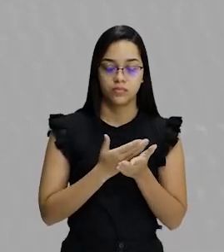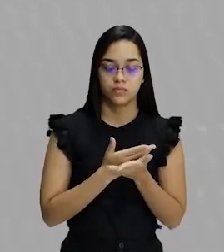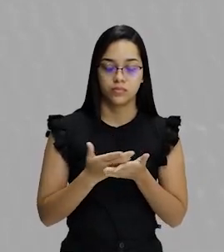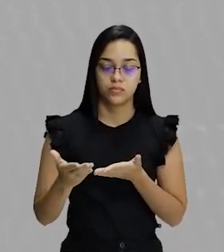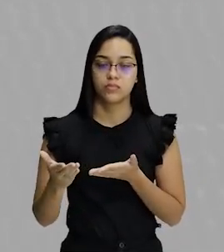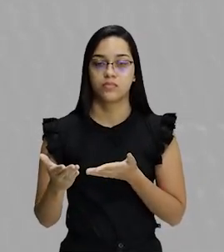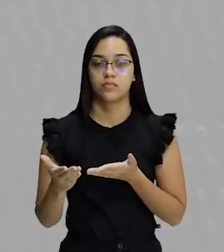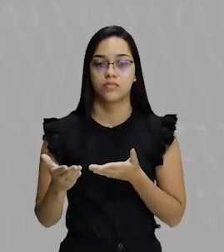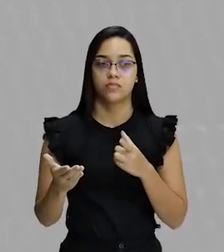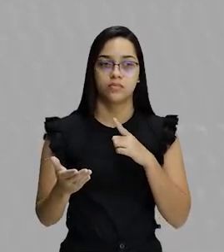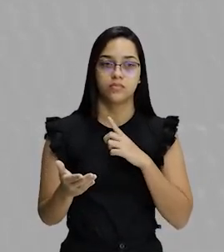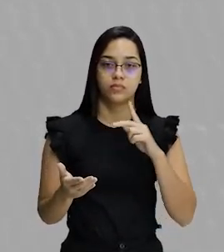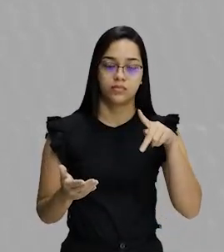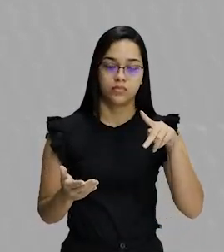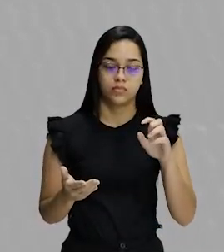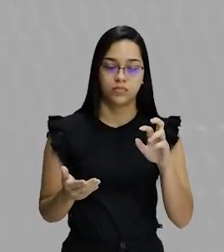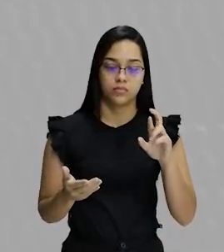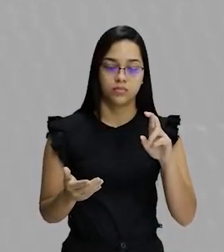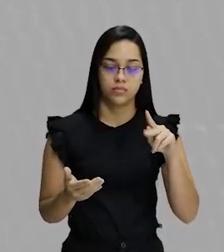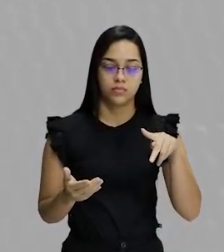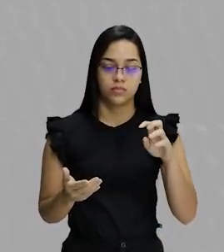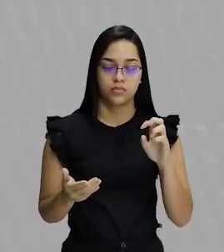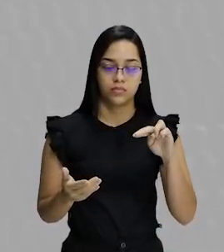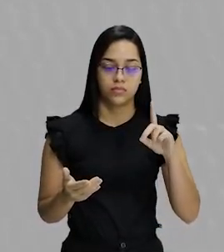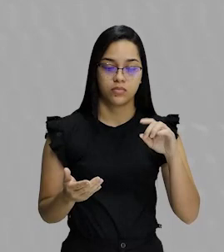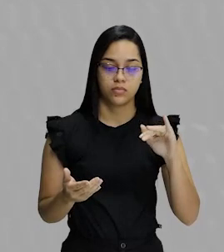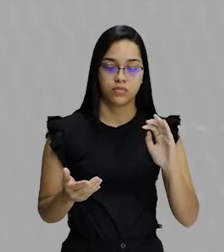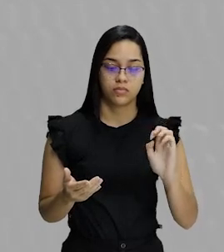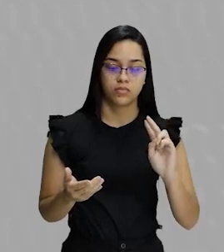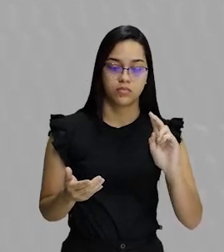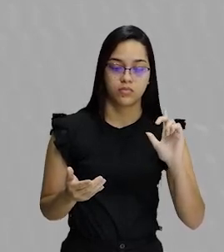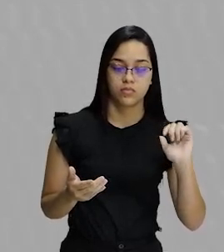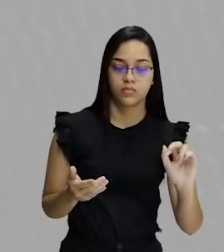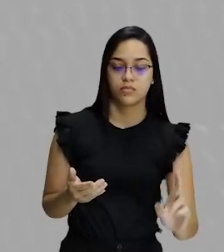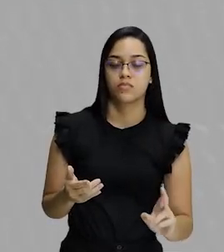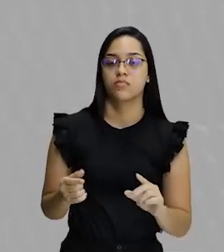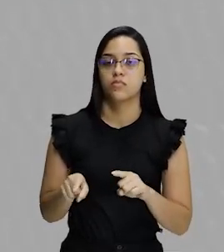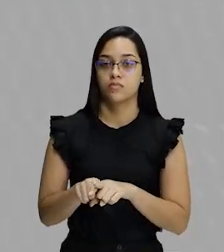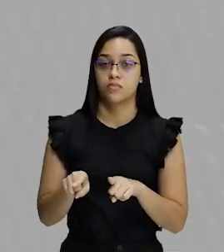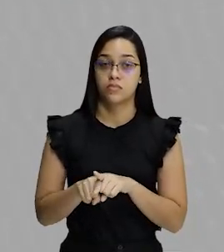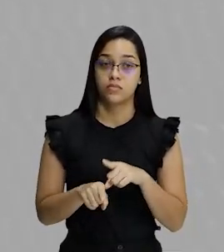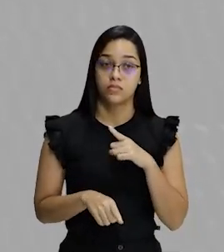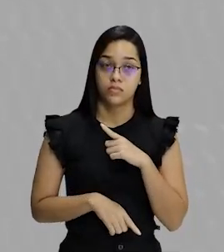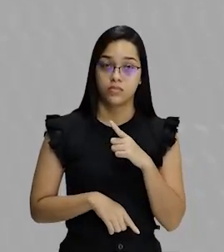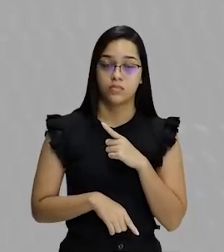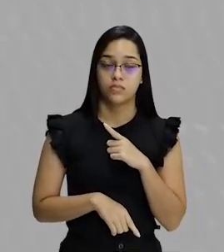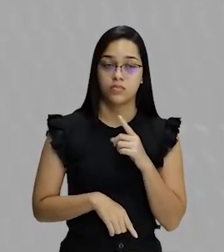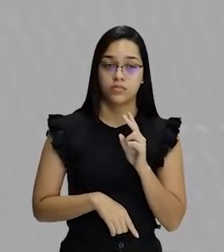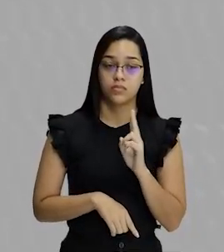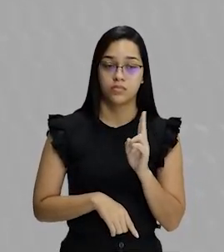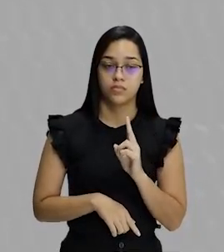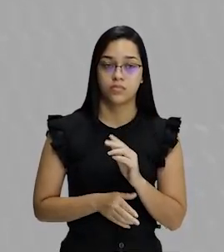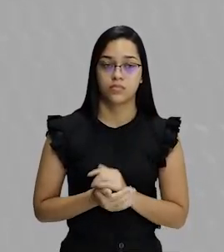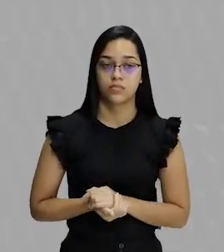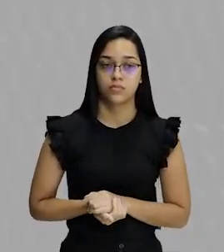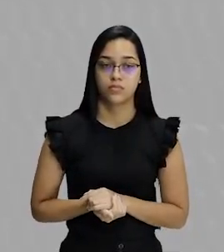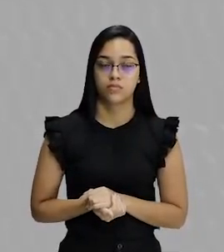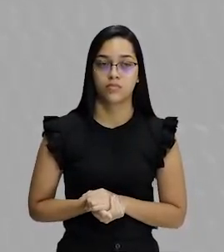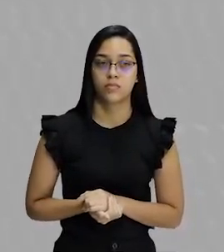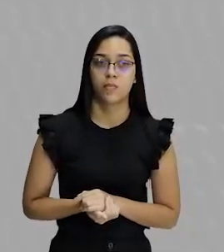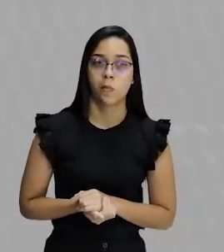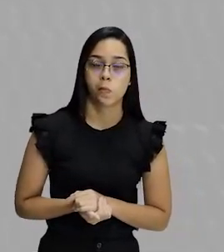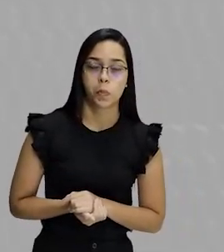São perpendiculares e se cruzam no zero de cada um. Tá? Então isso aí forma um plano chamado de plano